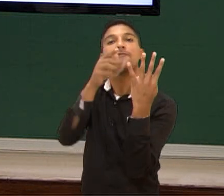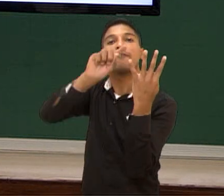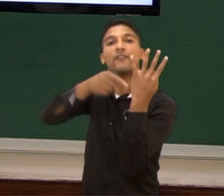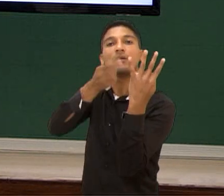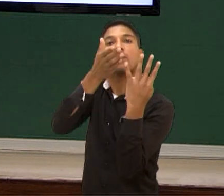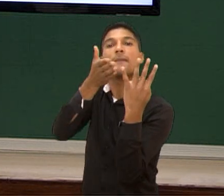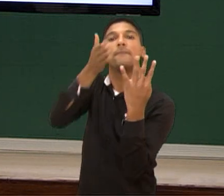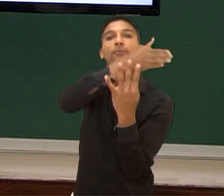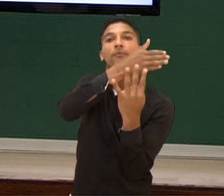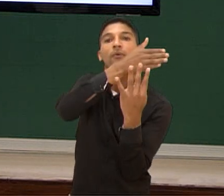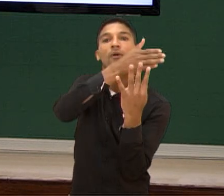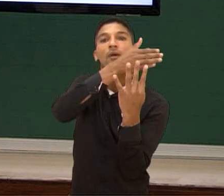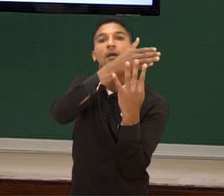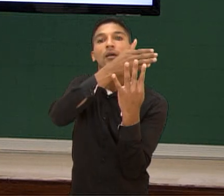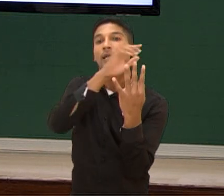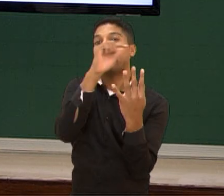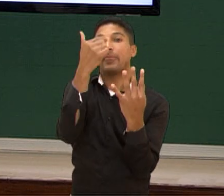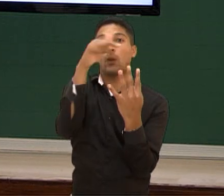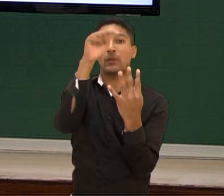decimal. Letra D,